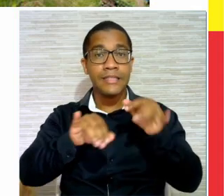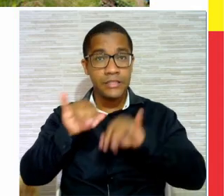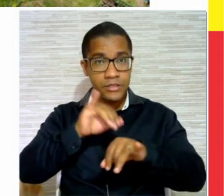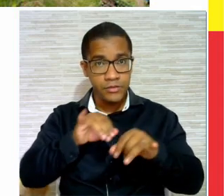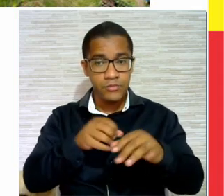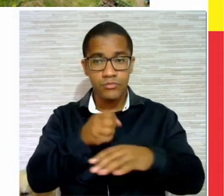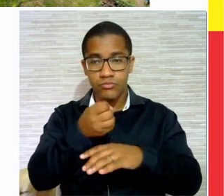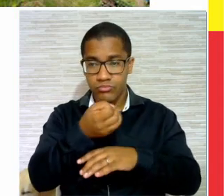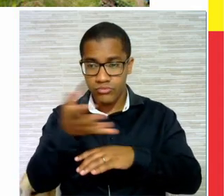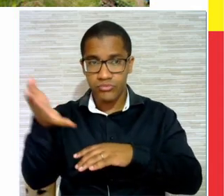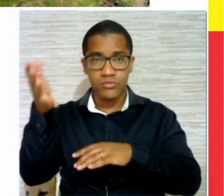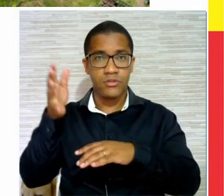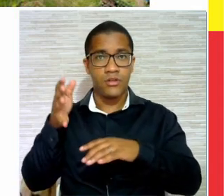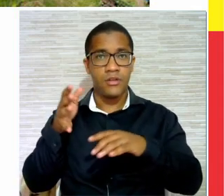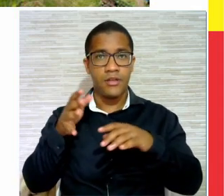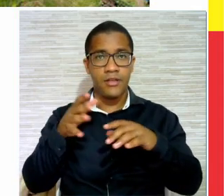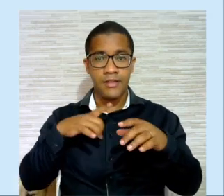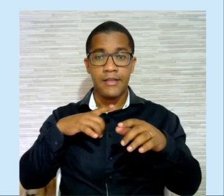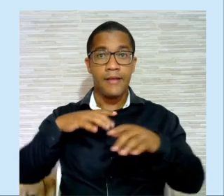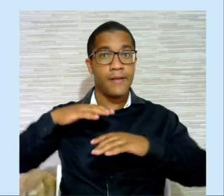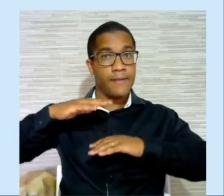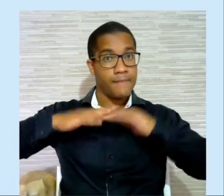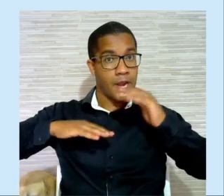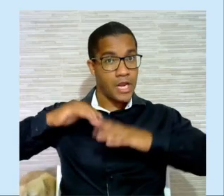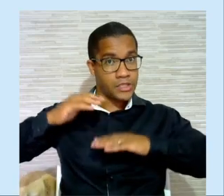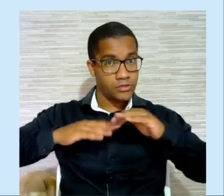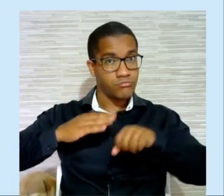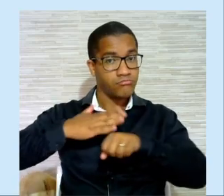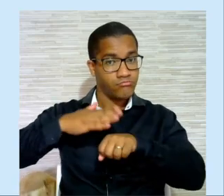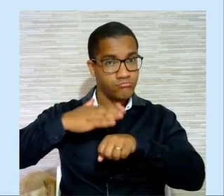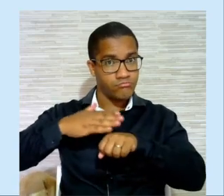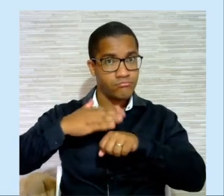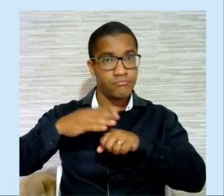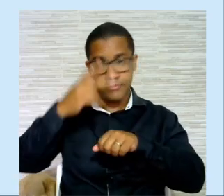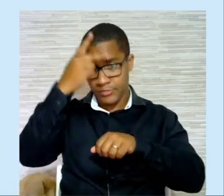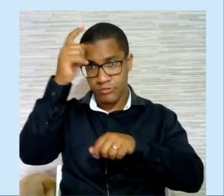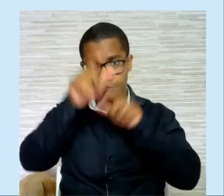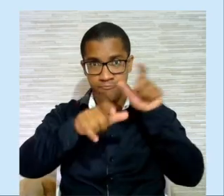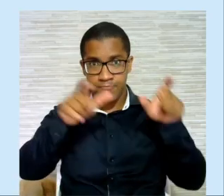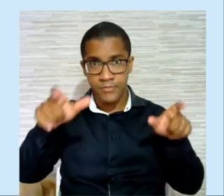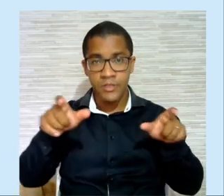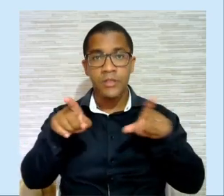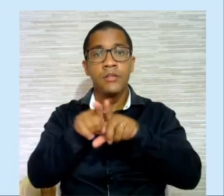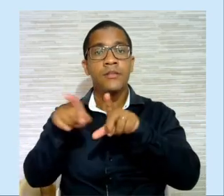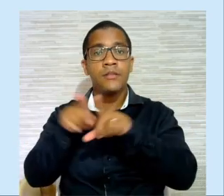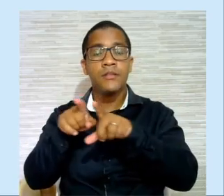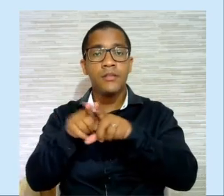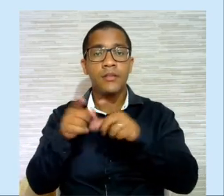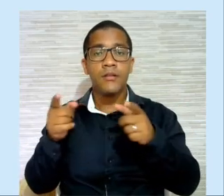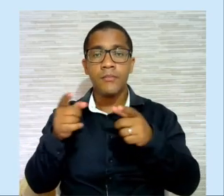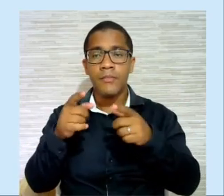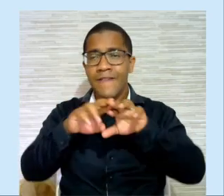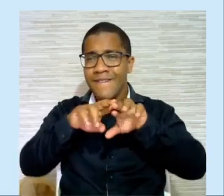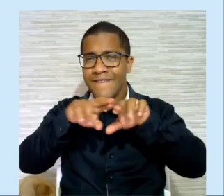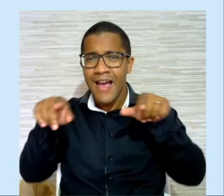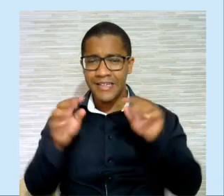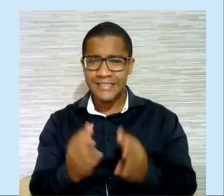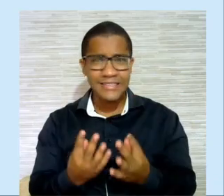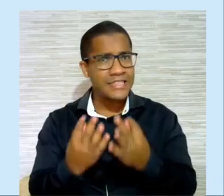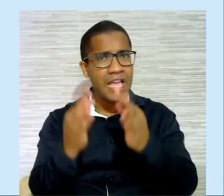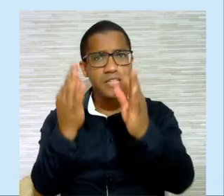máquinas especializadas. Então a gente vai entender que a agricultura comercial ela usa todo um aparato tecnológico, todo